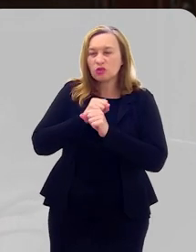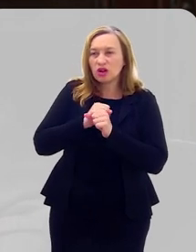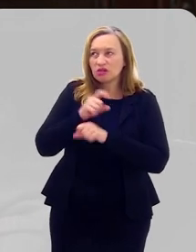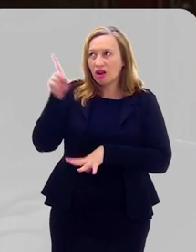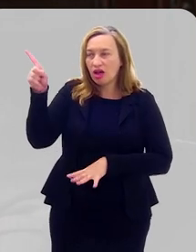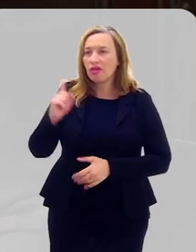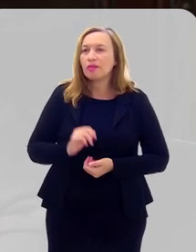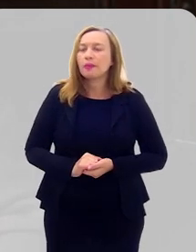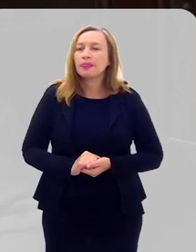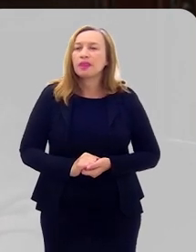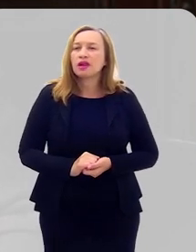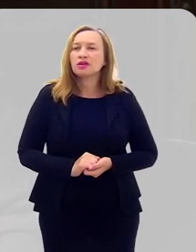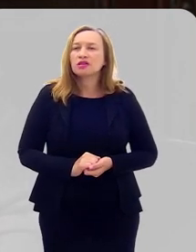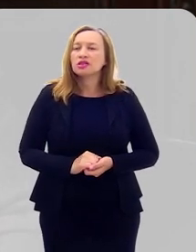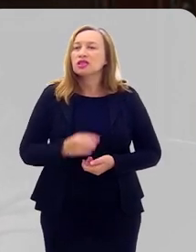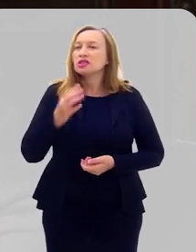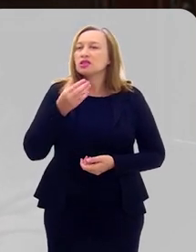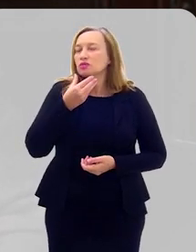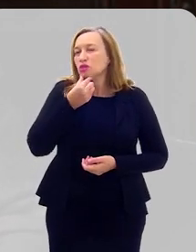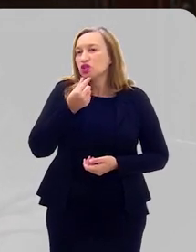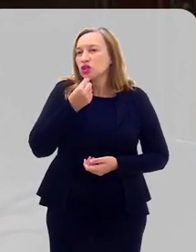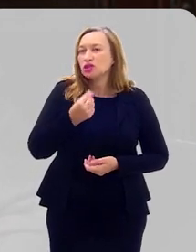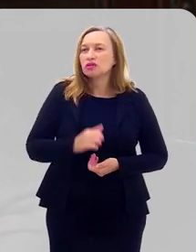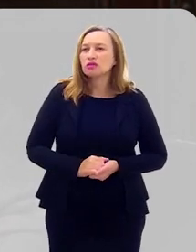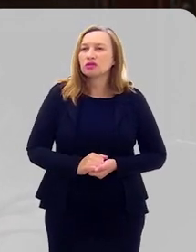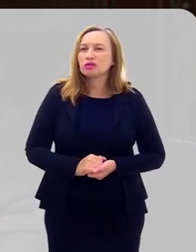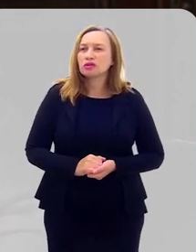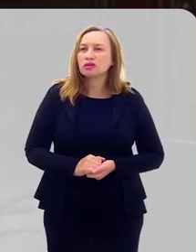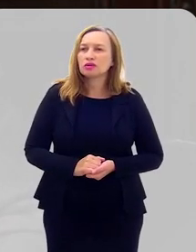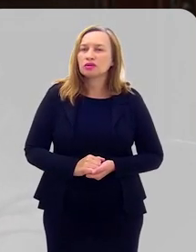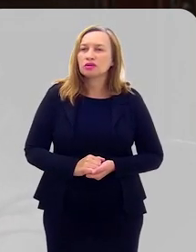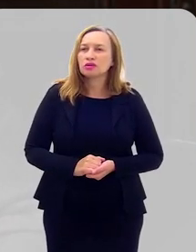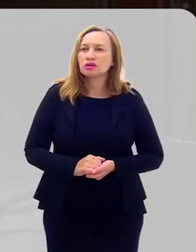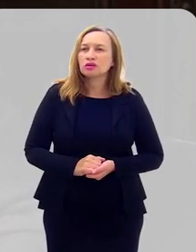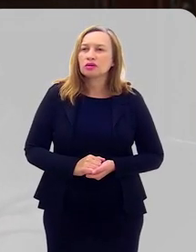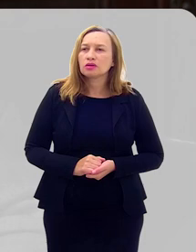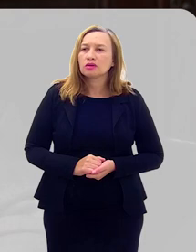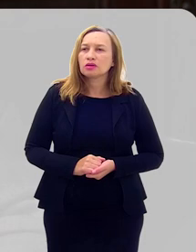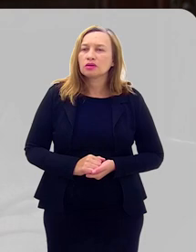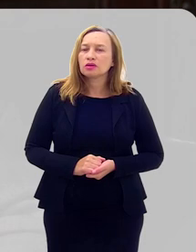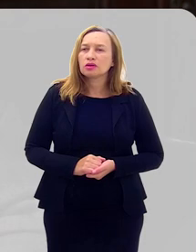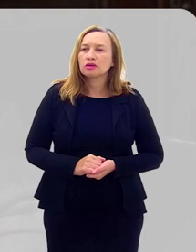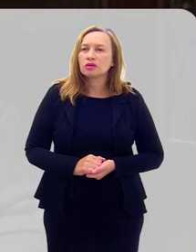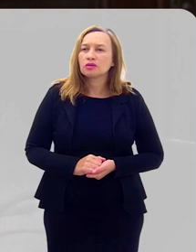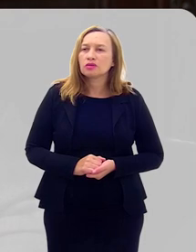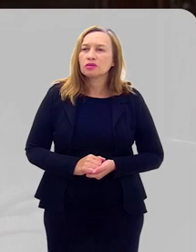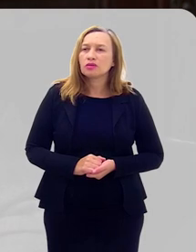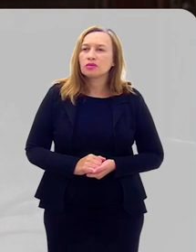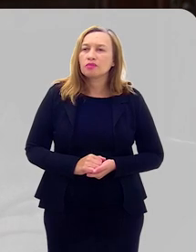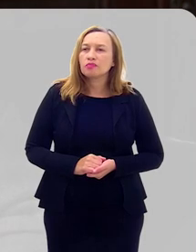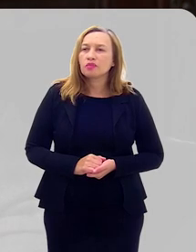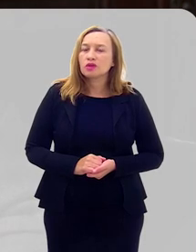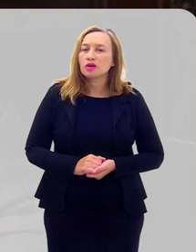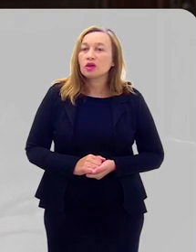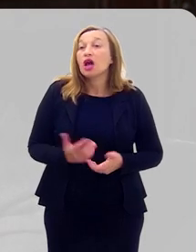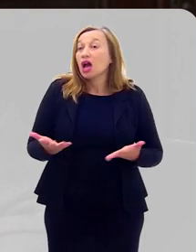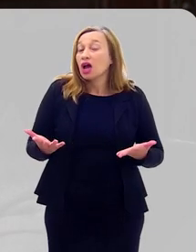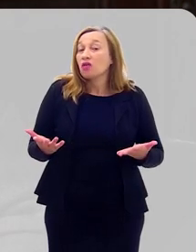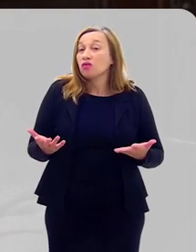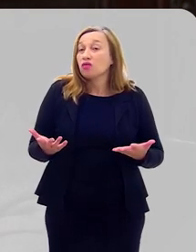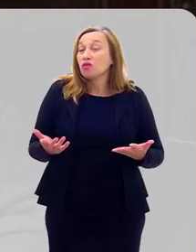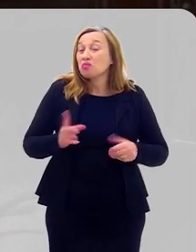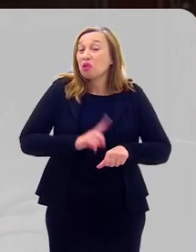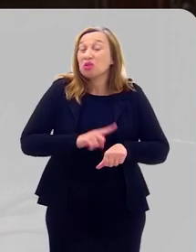né, no Exército. E esse garoto foi praticamente... A solução, uma visão de uma Não, vida foi, foi